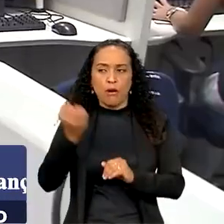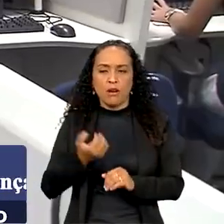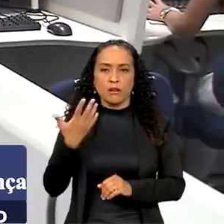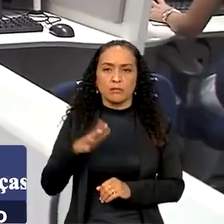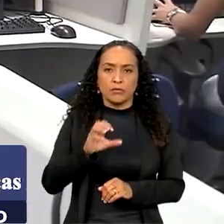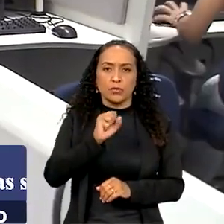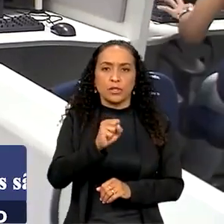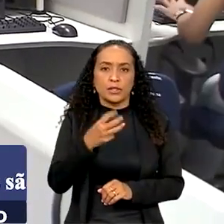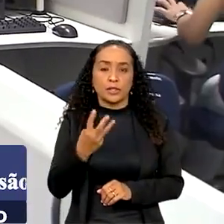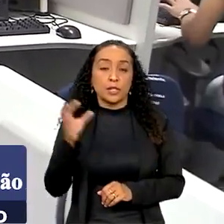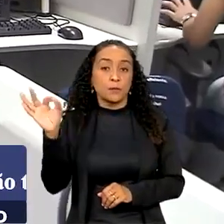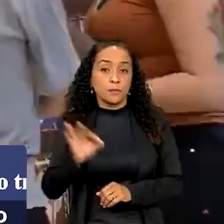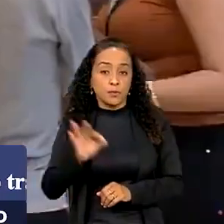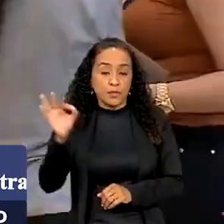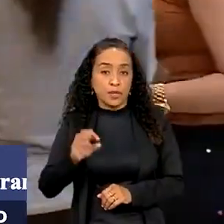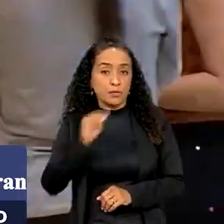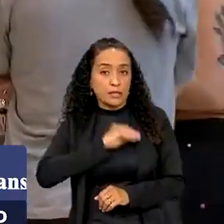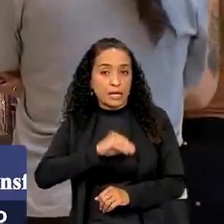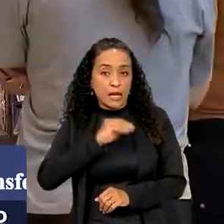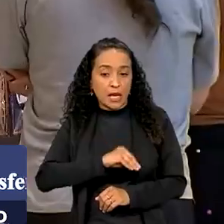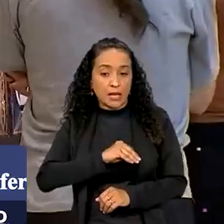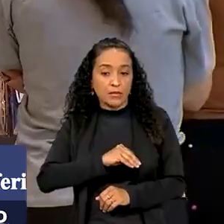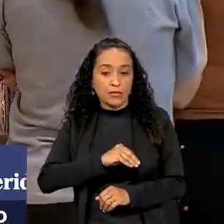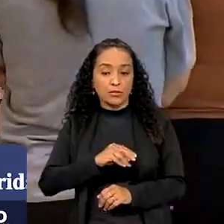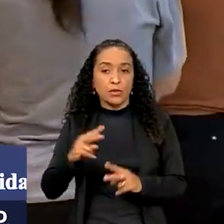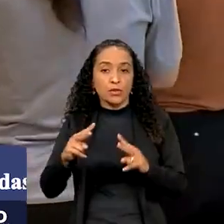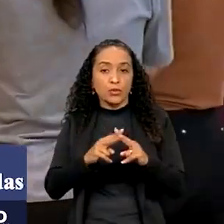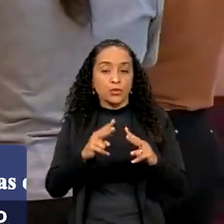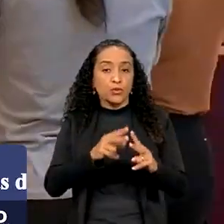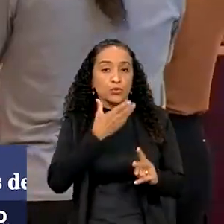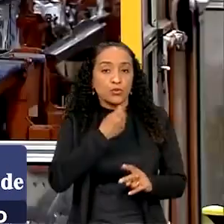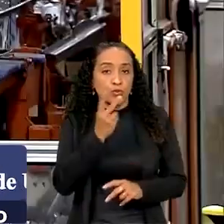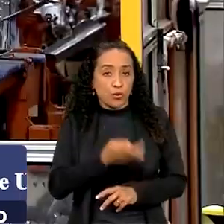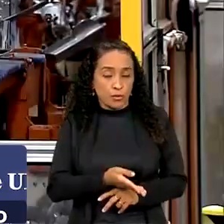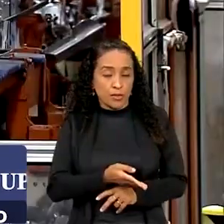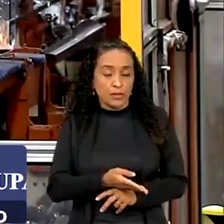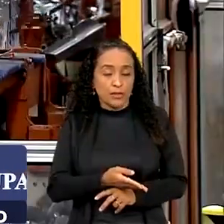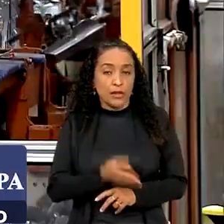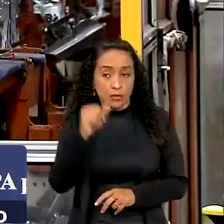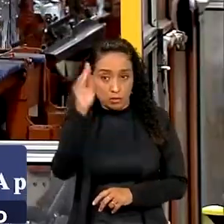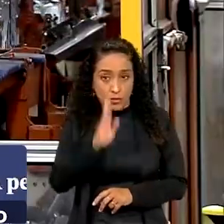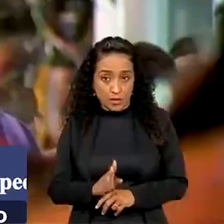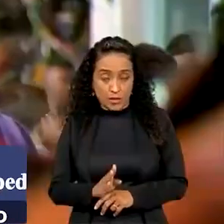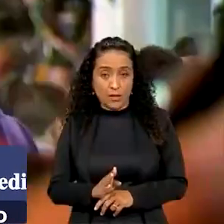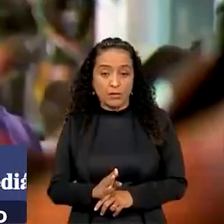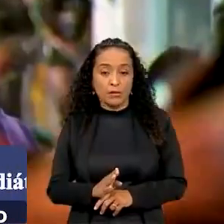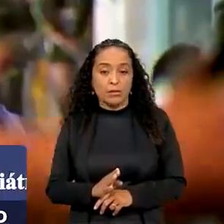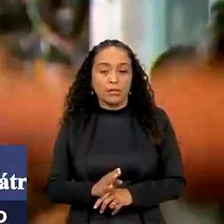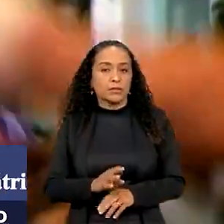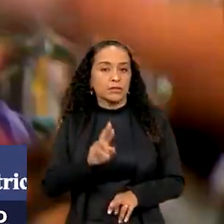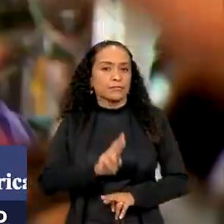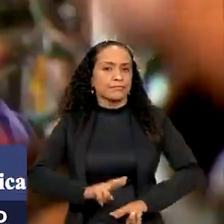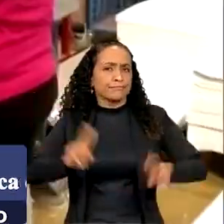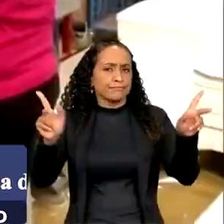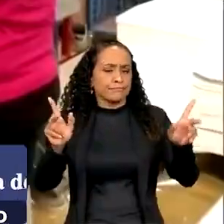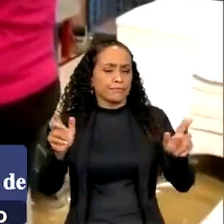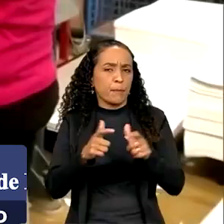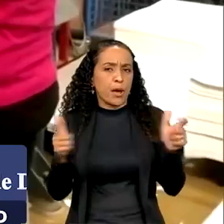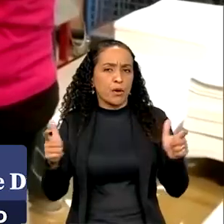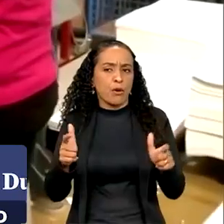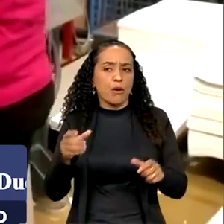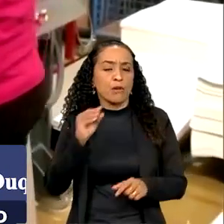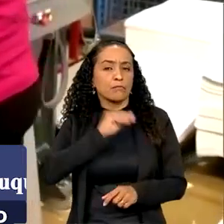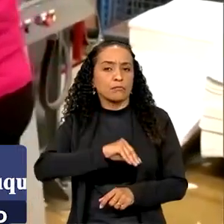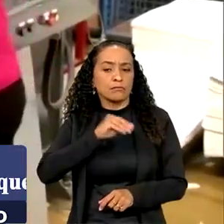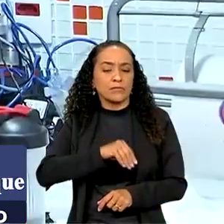média, 83% do salário dos seus pares do sexo masculino. No Brasil, a disparidade é maior. Elas ganham, em